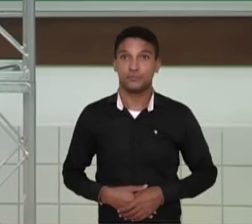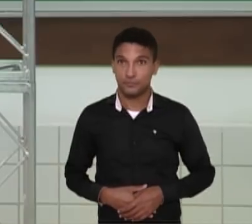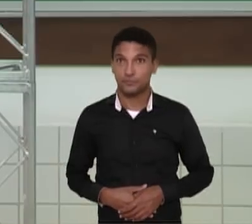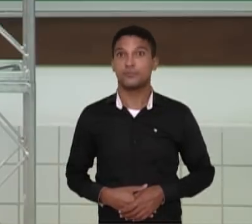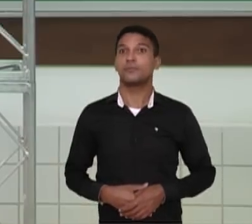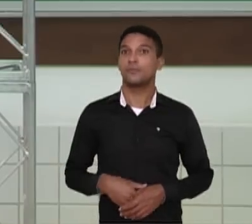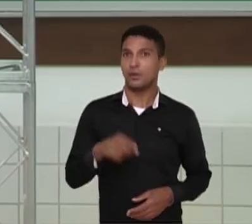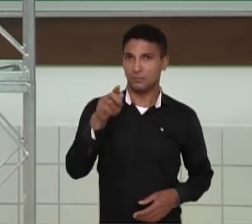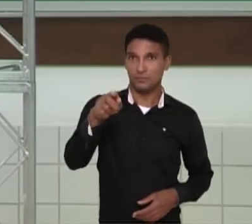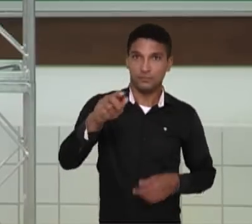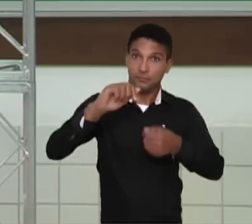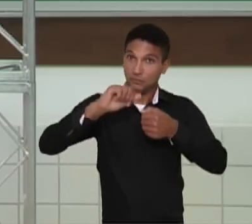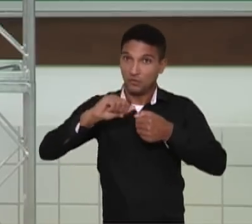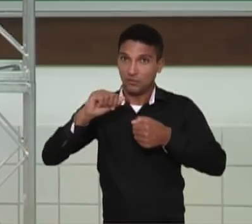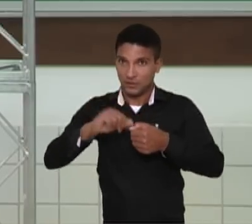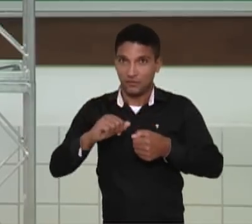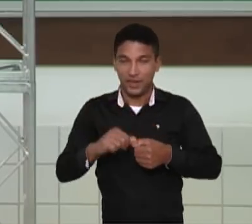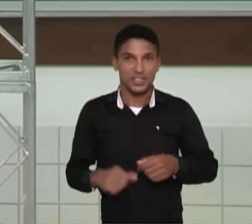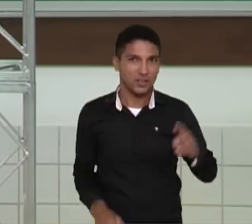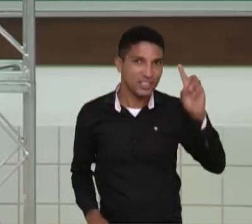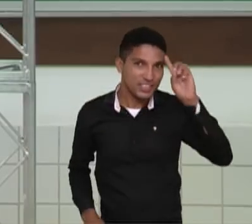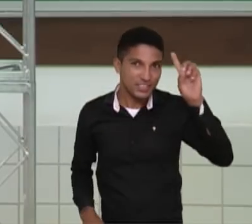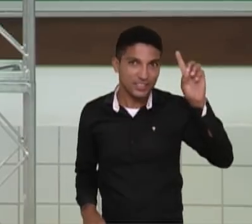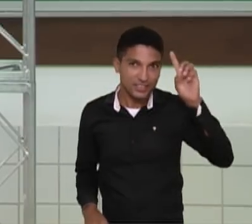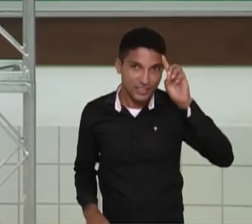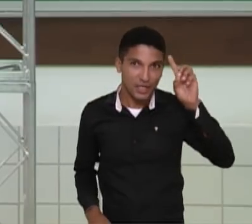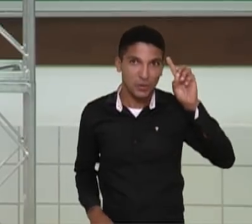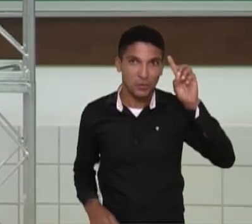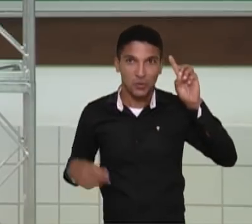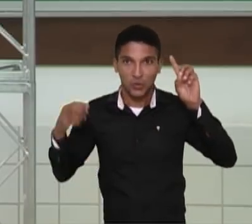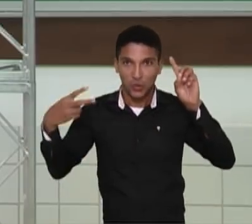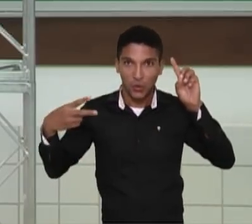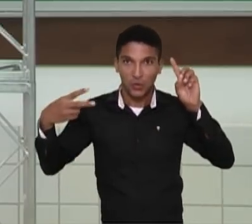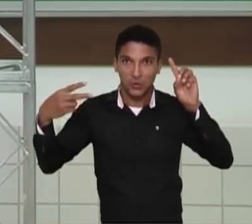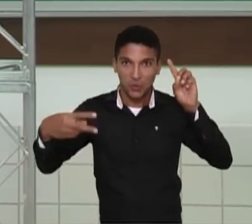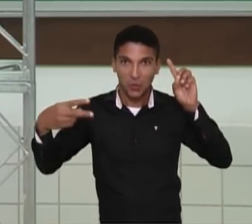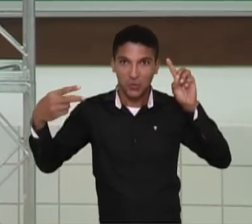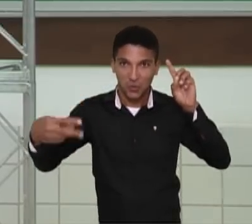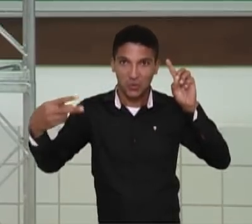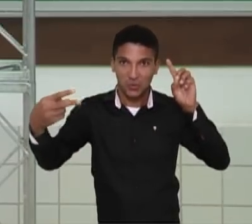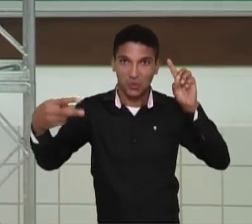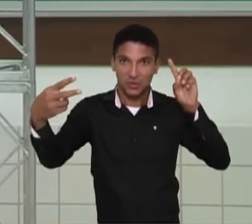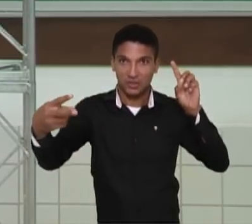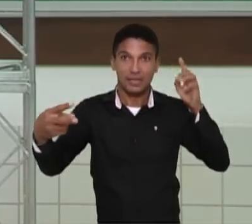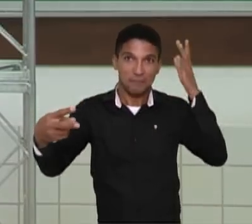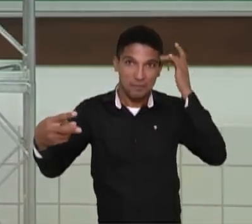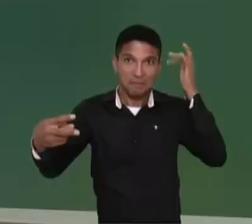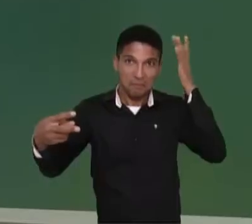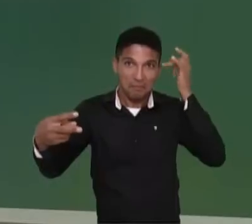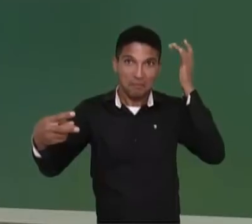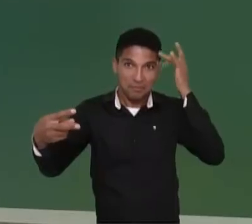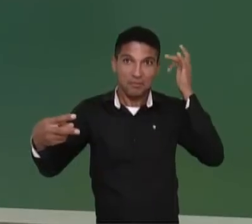E aí, fez a sua contagem dia por dia ali para ver o que aconteceu? Vamos lá. Ó.